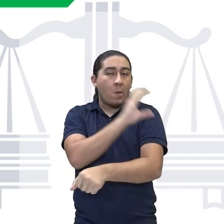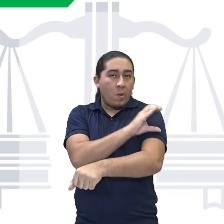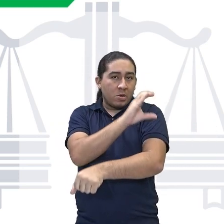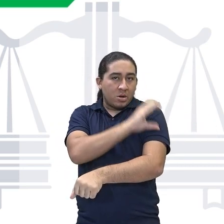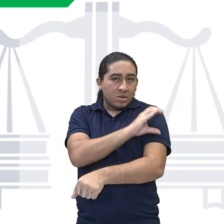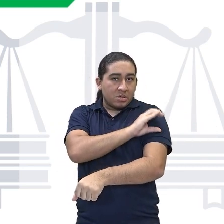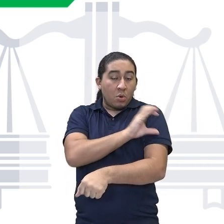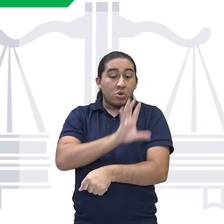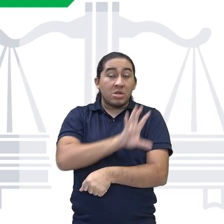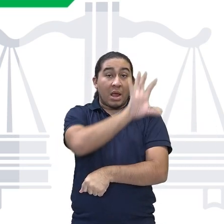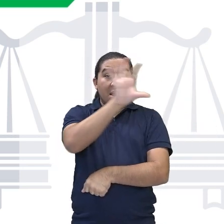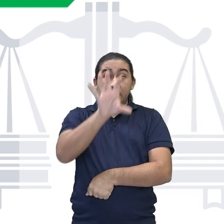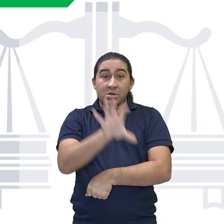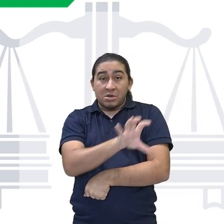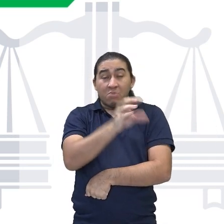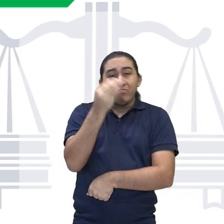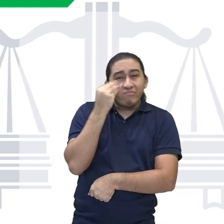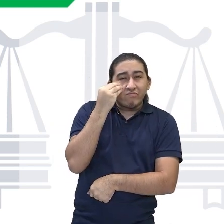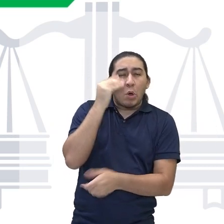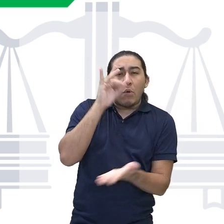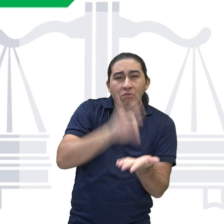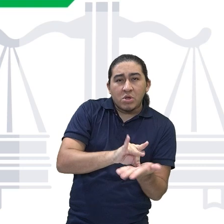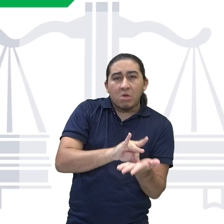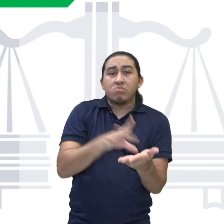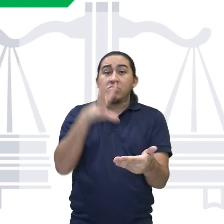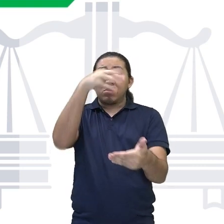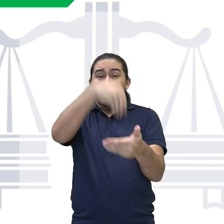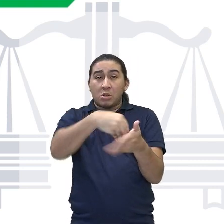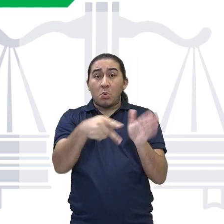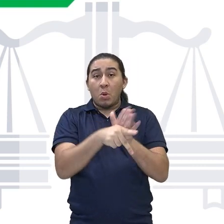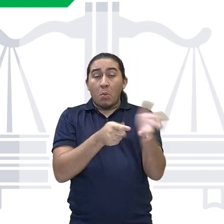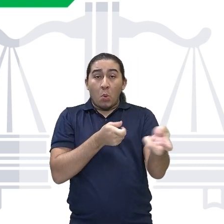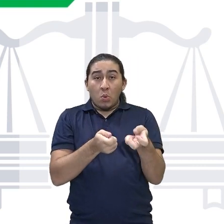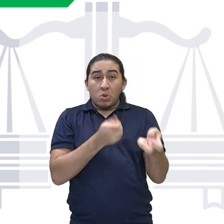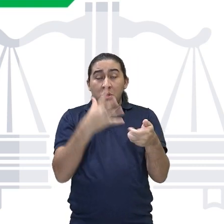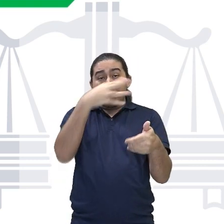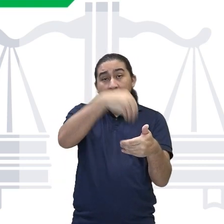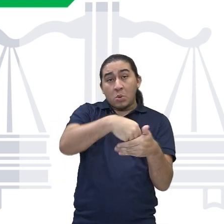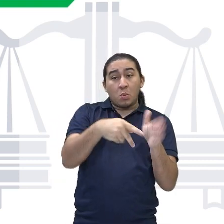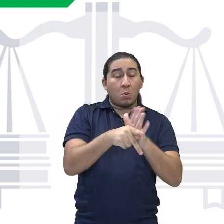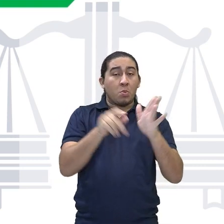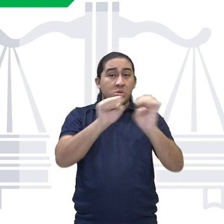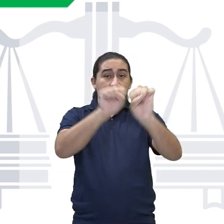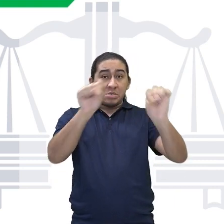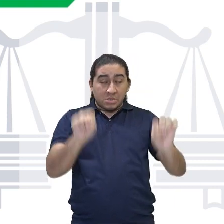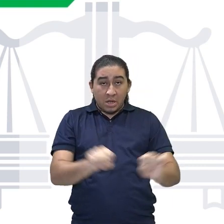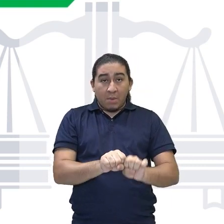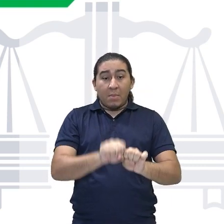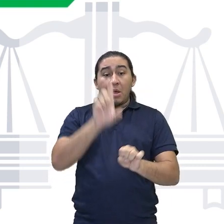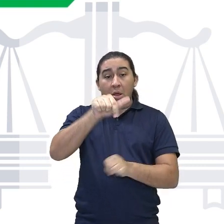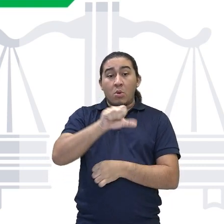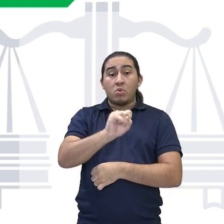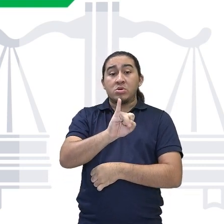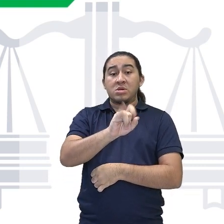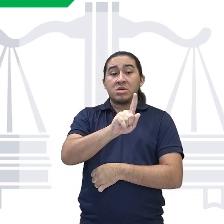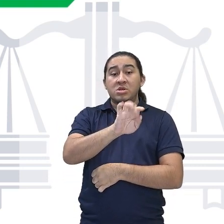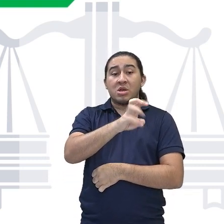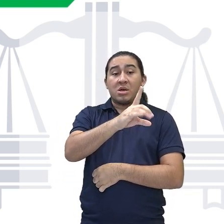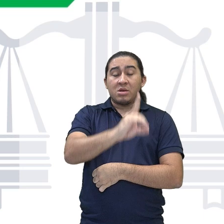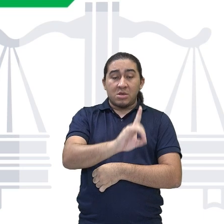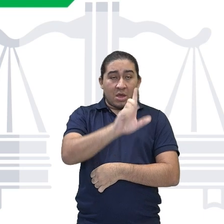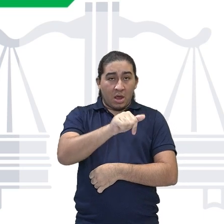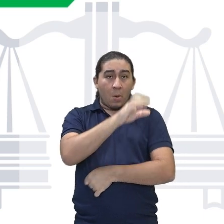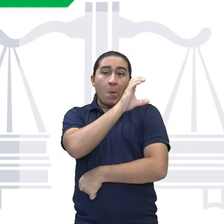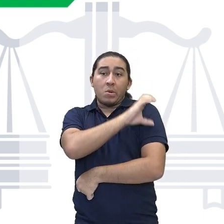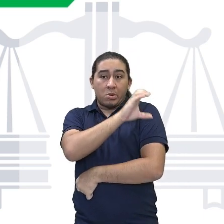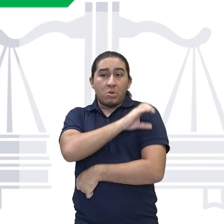que oficializa dentro dos nossos controles internos, nossos sistemas de controles internos, que é o CIGED. Então, é a coordenadoria